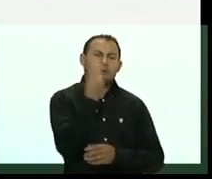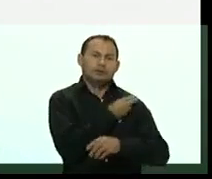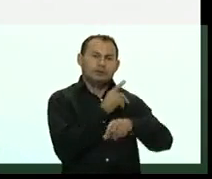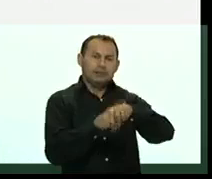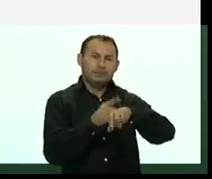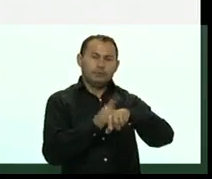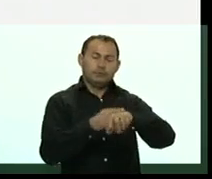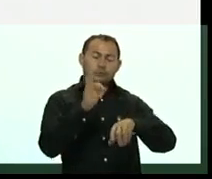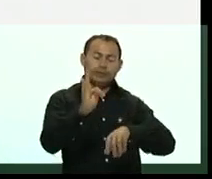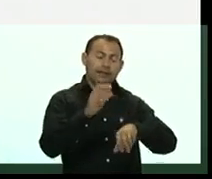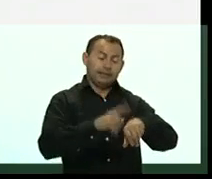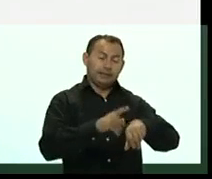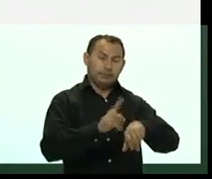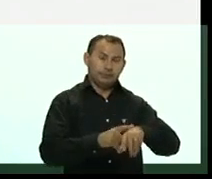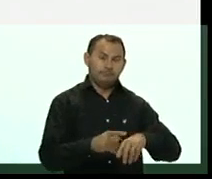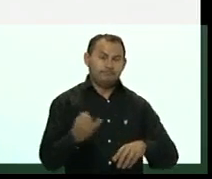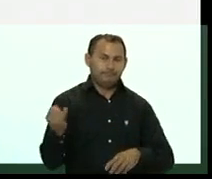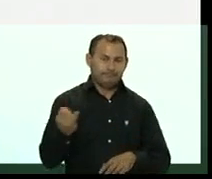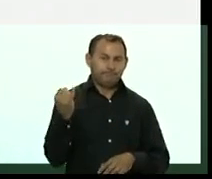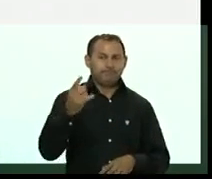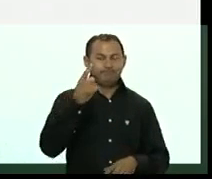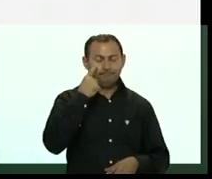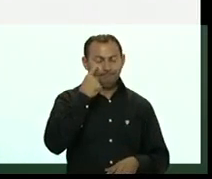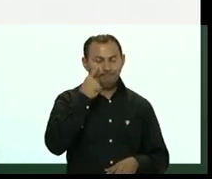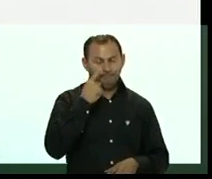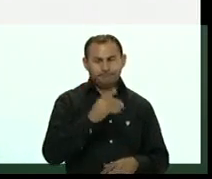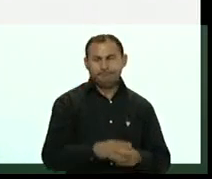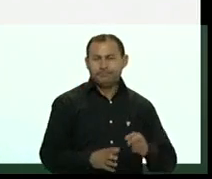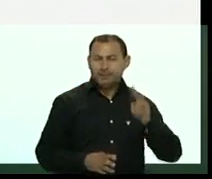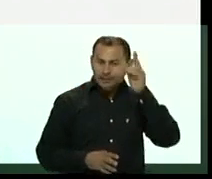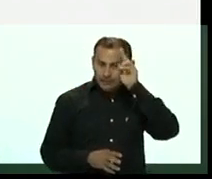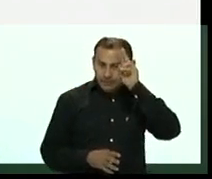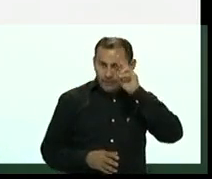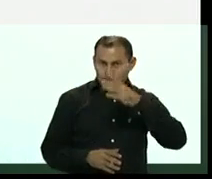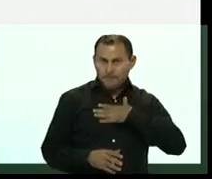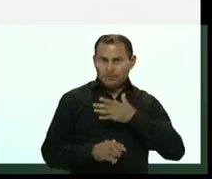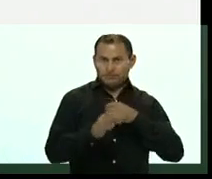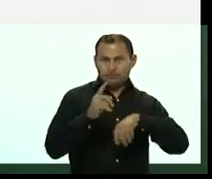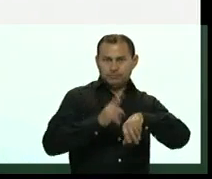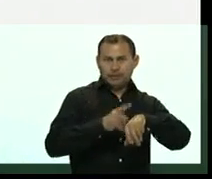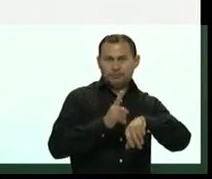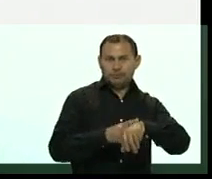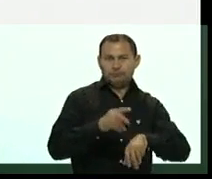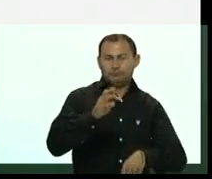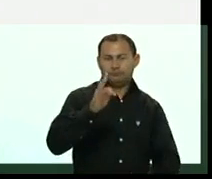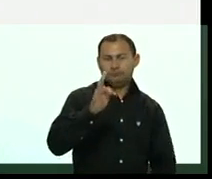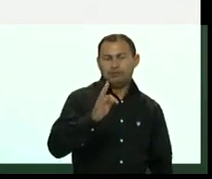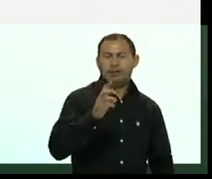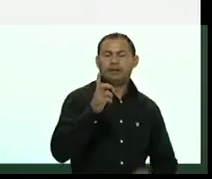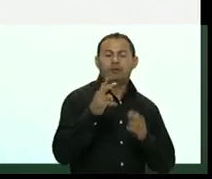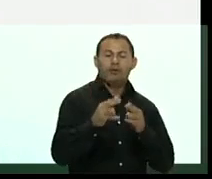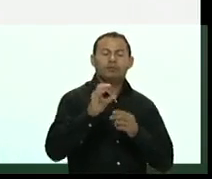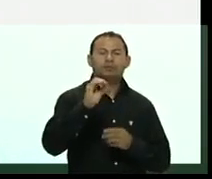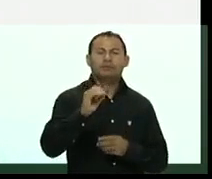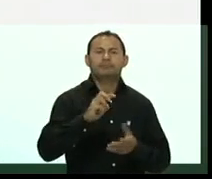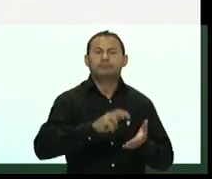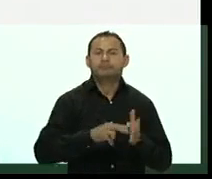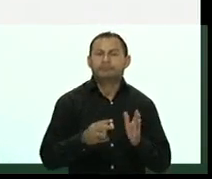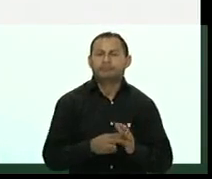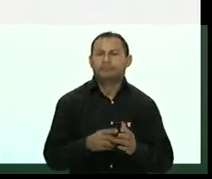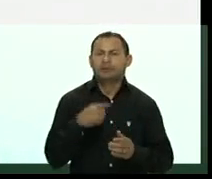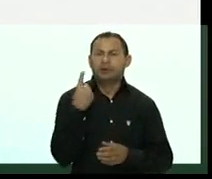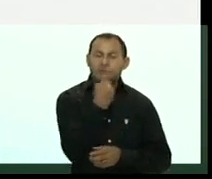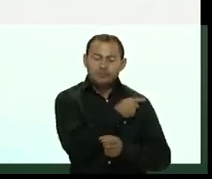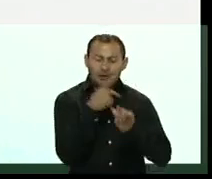tempo, tá? Então, importante isso. E lembrando que quando o meu tempo é igual a 0, quer dizer que nós